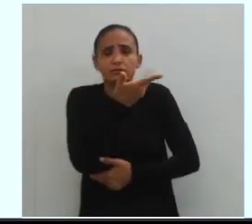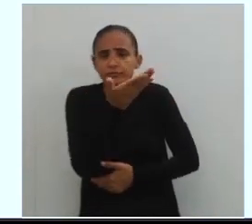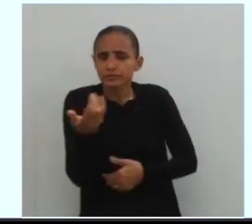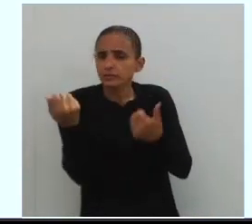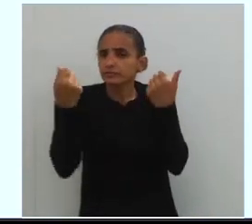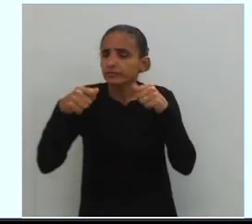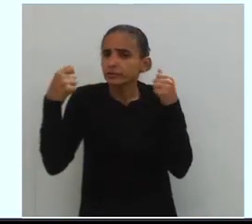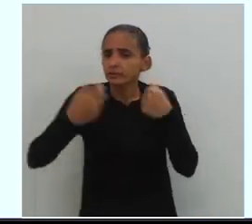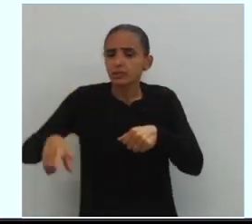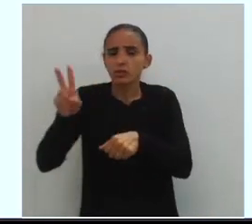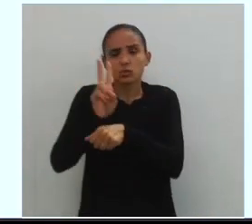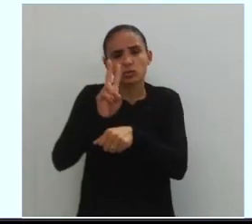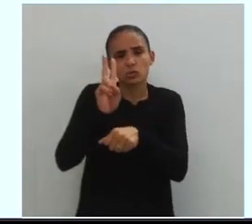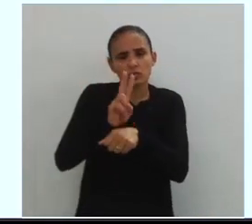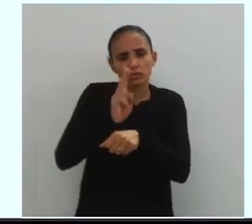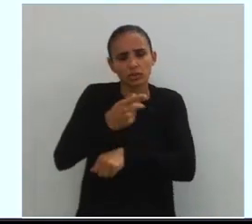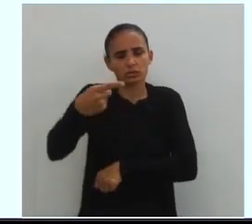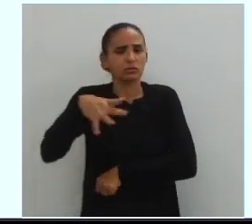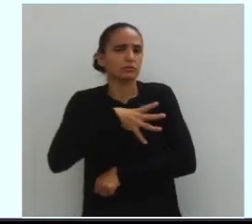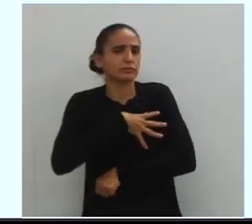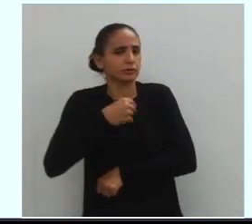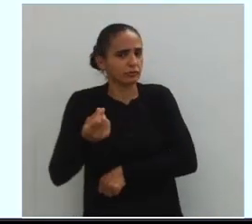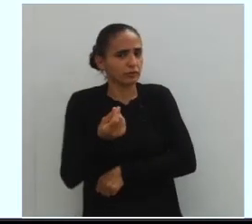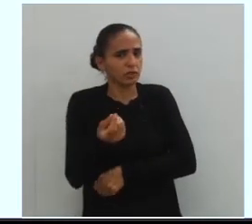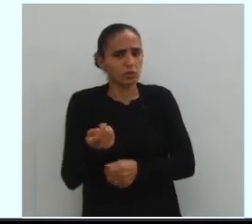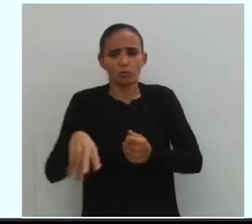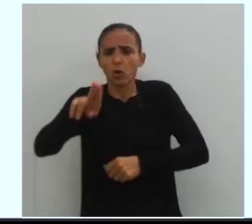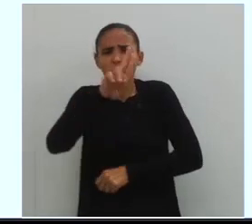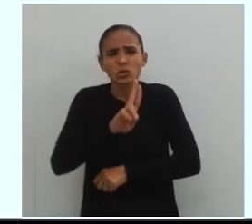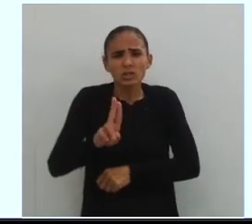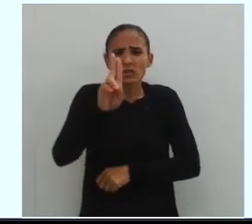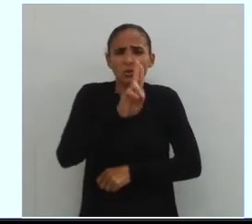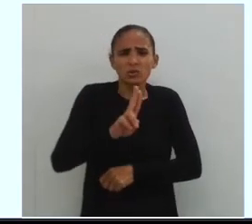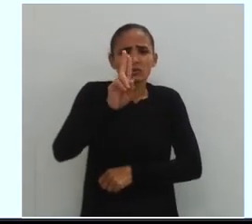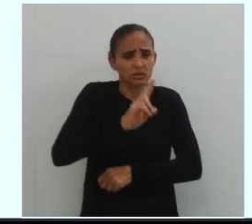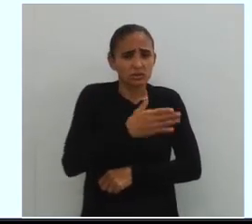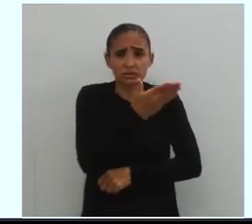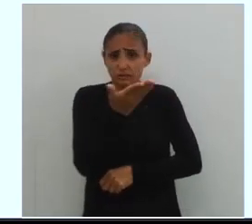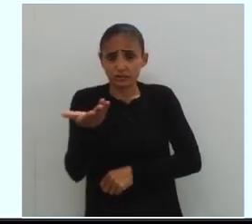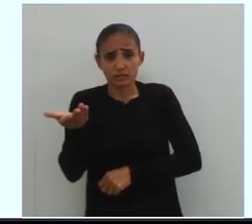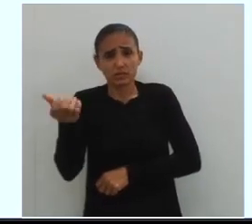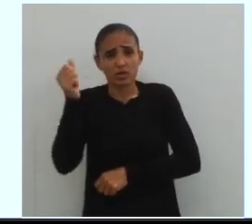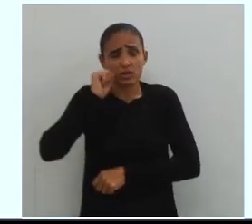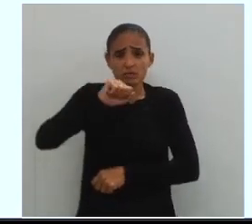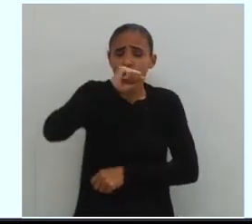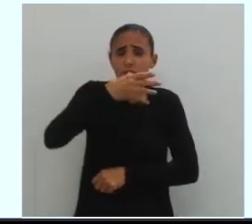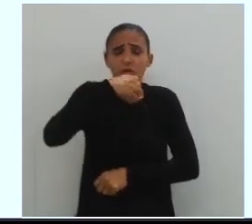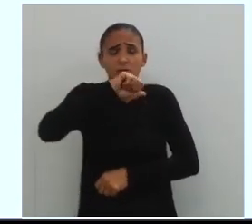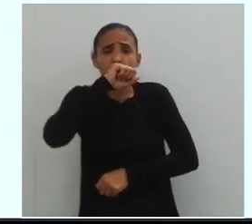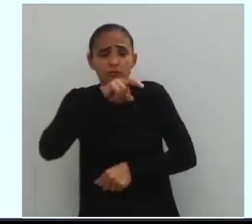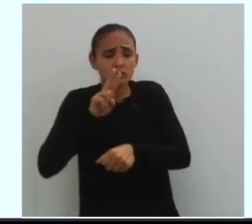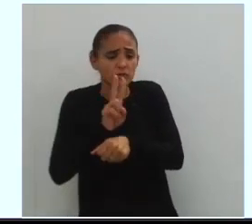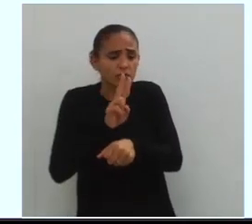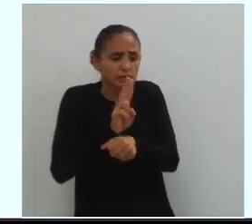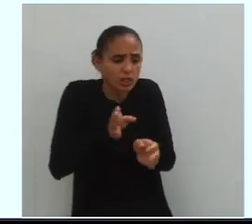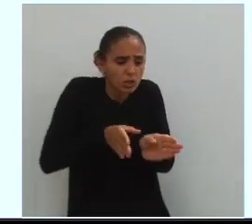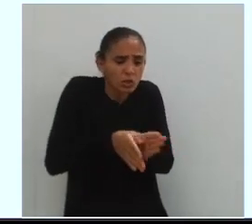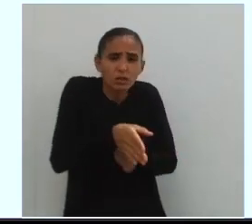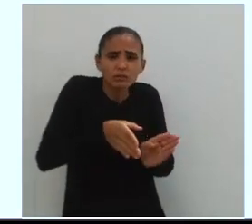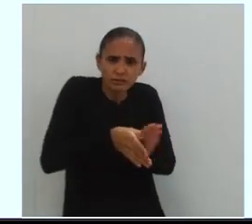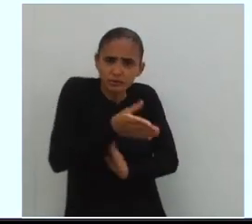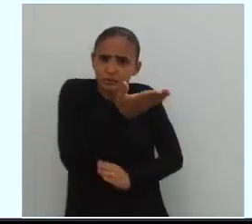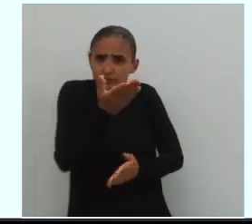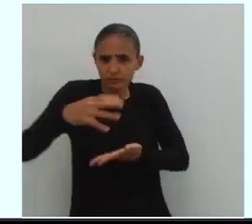de drogas e esse consumo das drogas, né? Se você conversar com o seu filho, vai servir como uma prevenção,